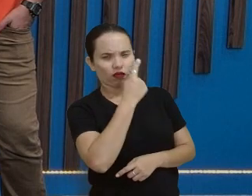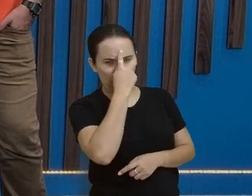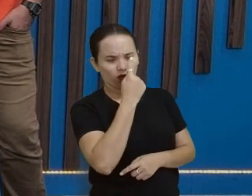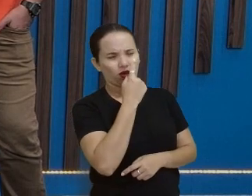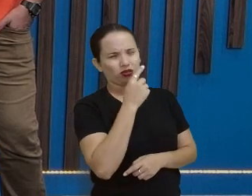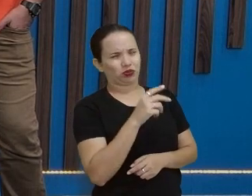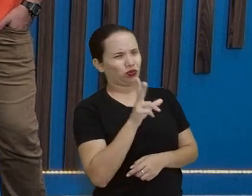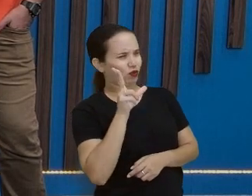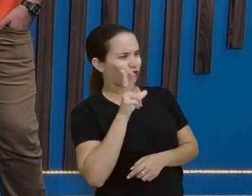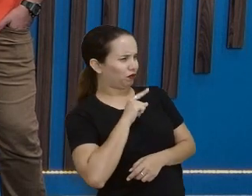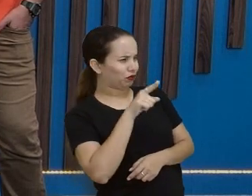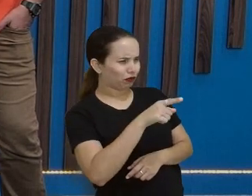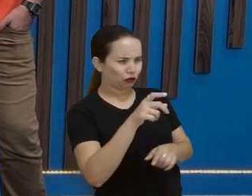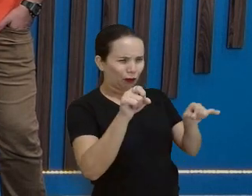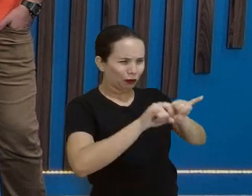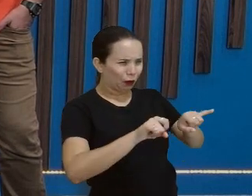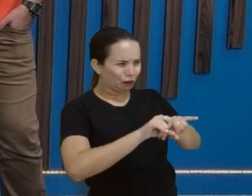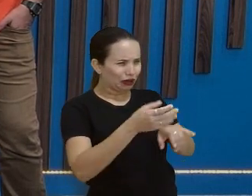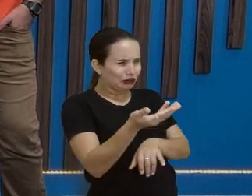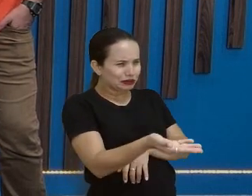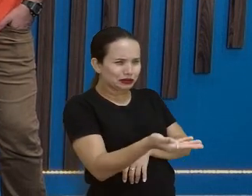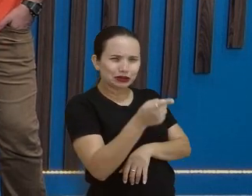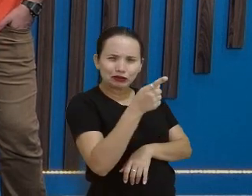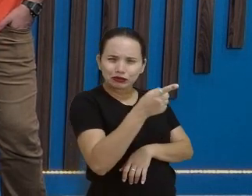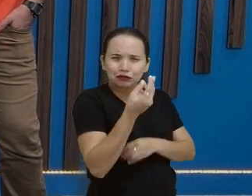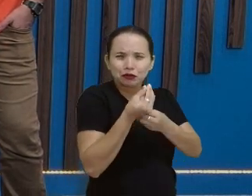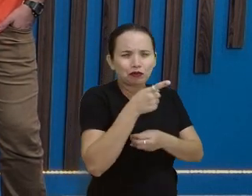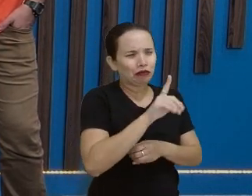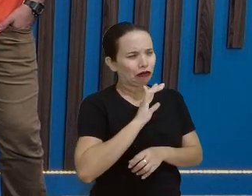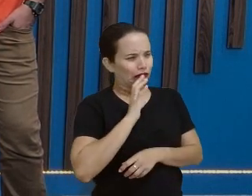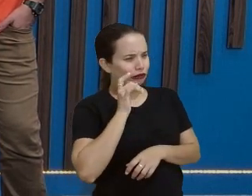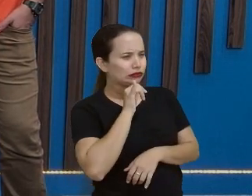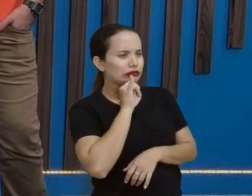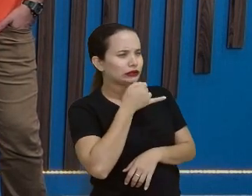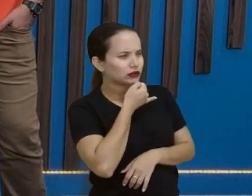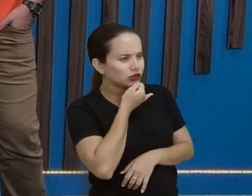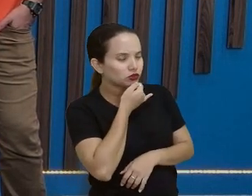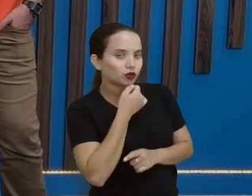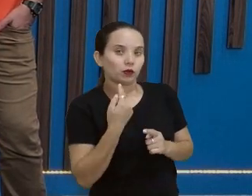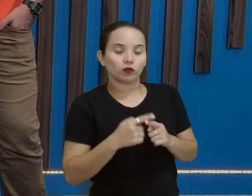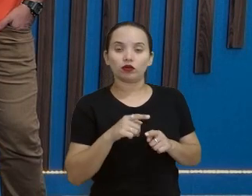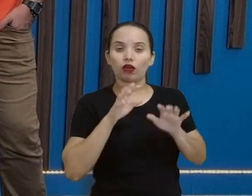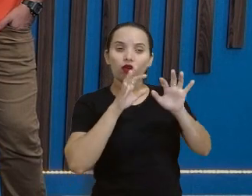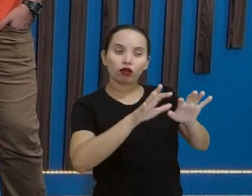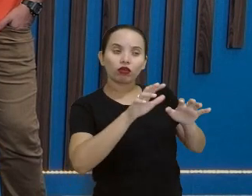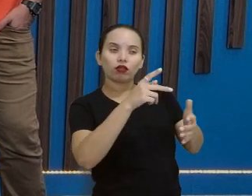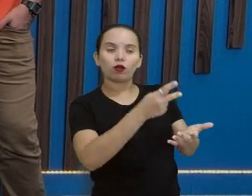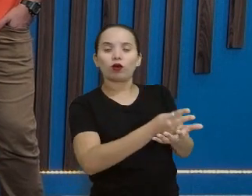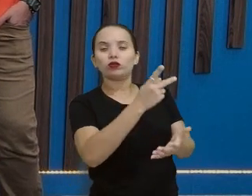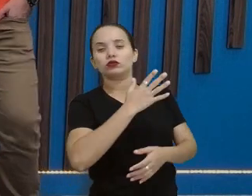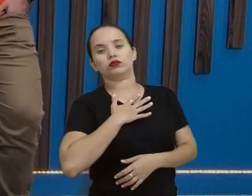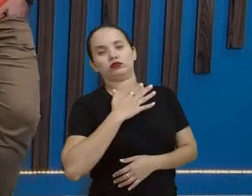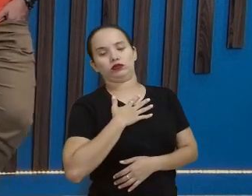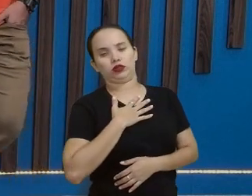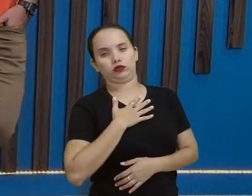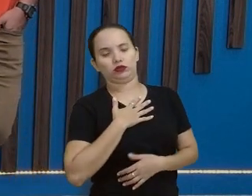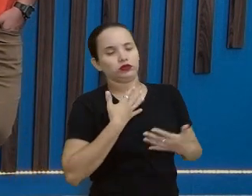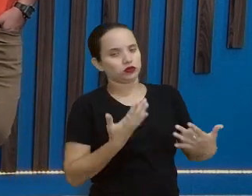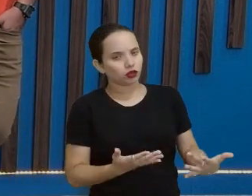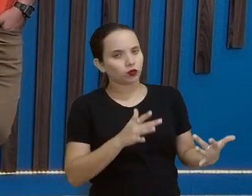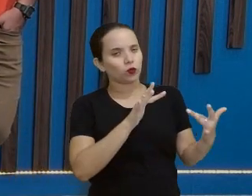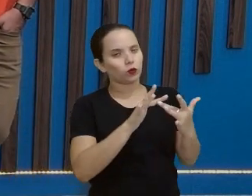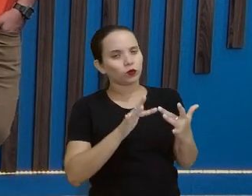dessa? Porque aquilo afetou a mim. Então, à medida em que você tem mais contato com suas